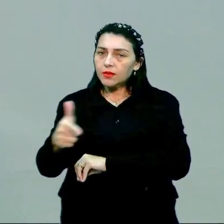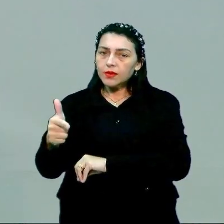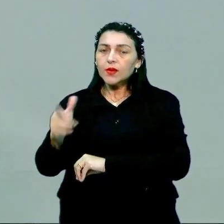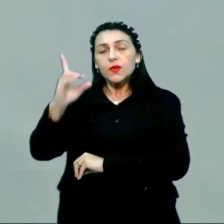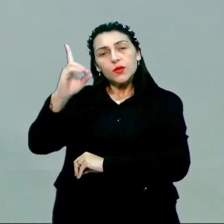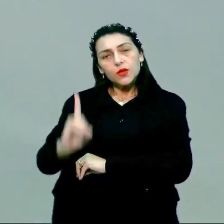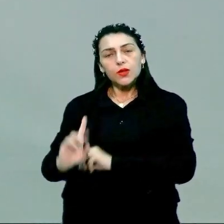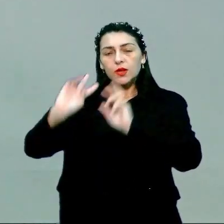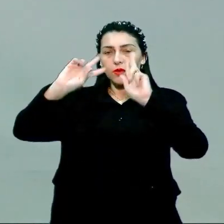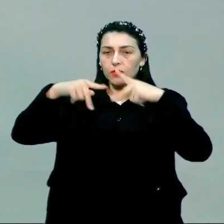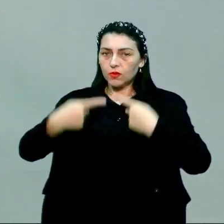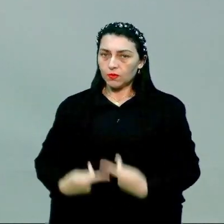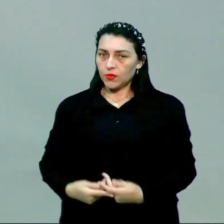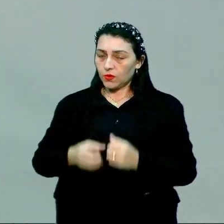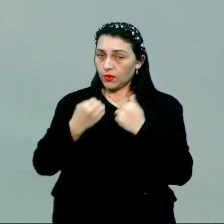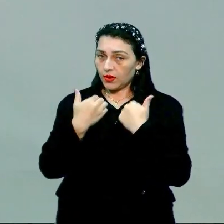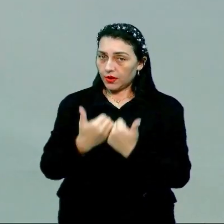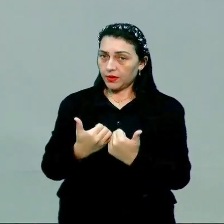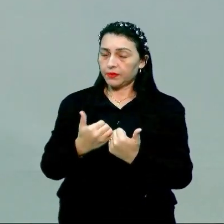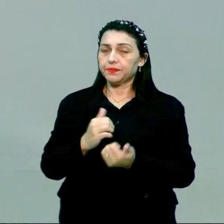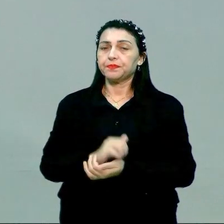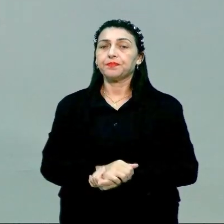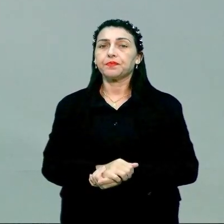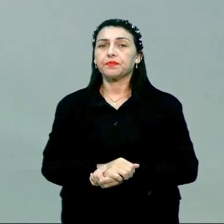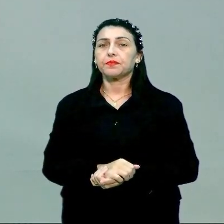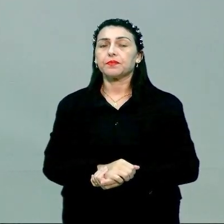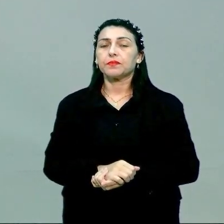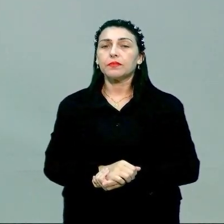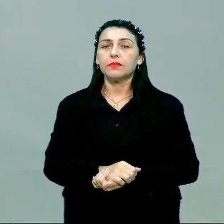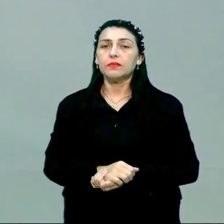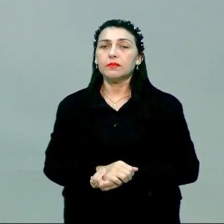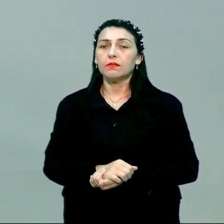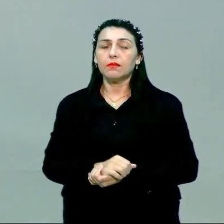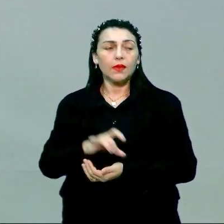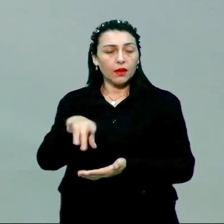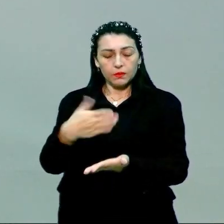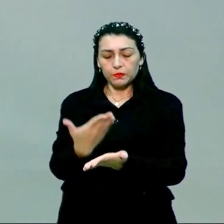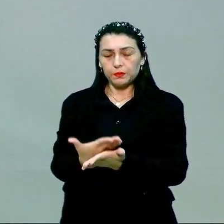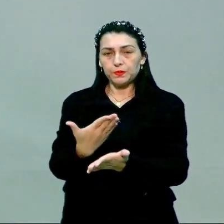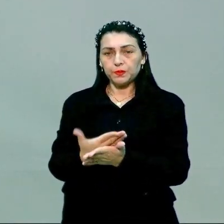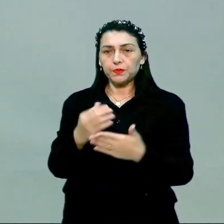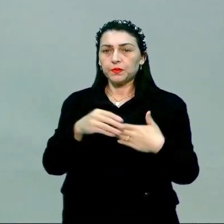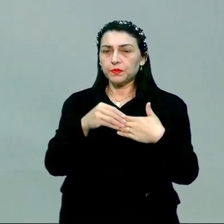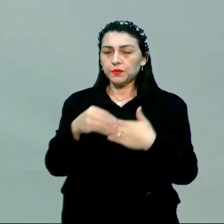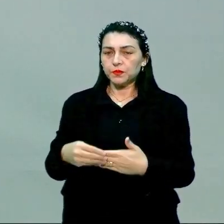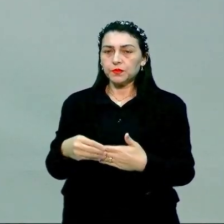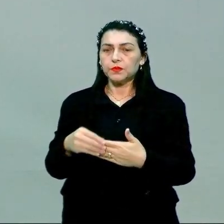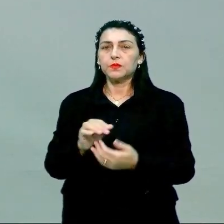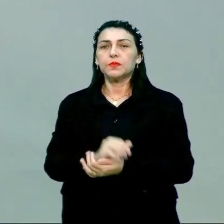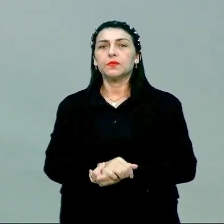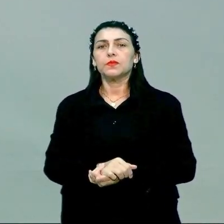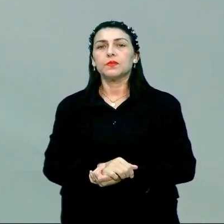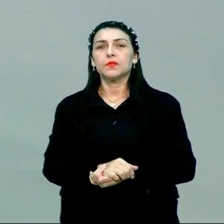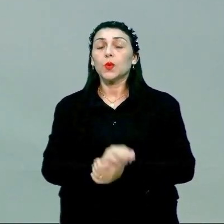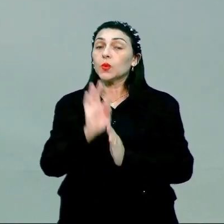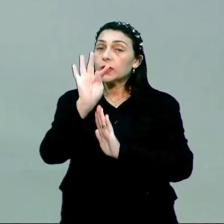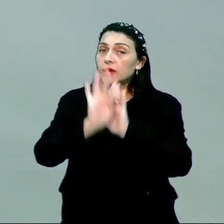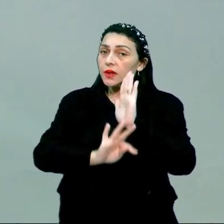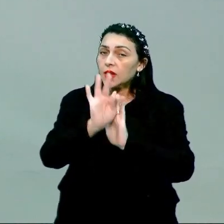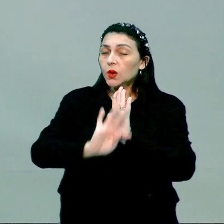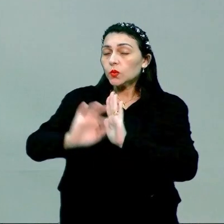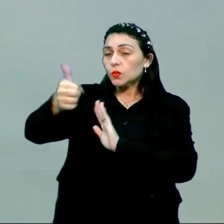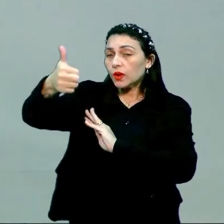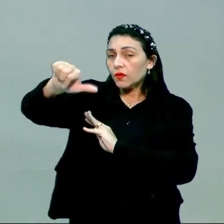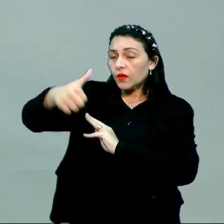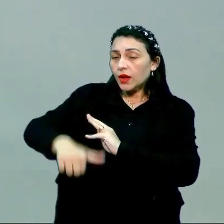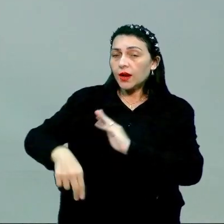esses direitos humanos, tá bom? Como nas minhas últimas aulas eu tenho colocado um texto avaliado